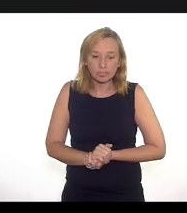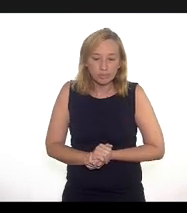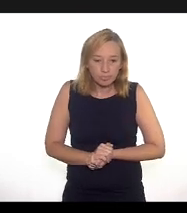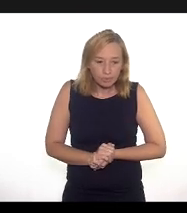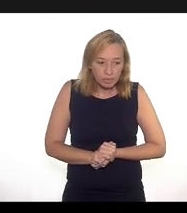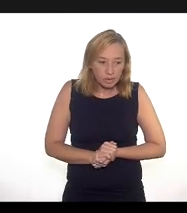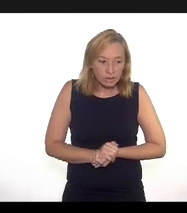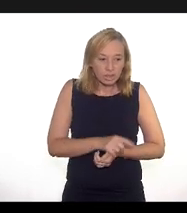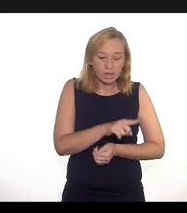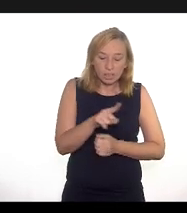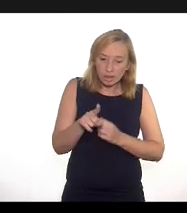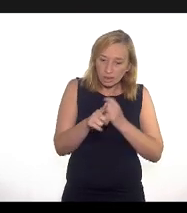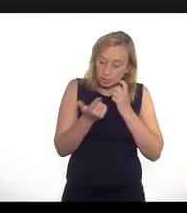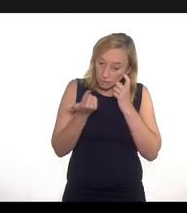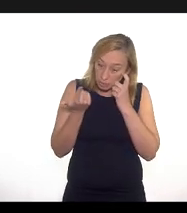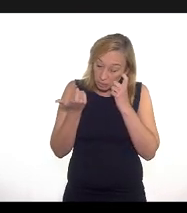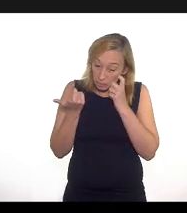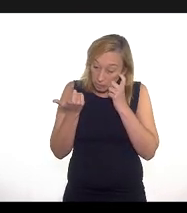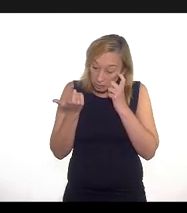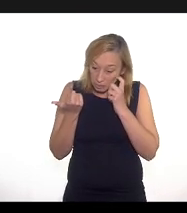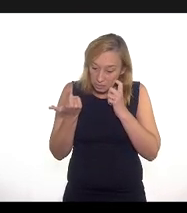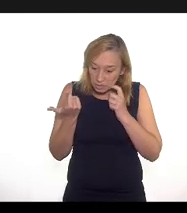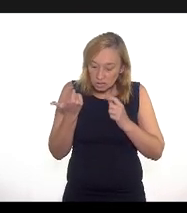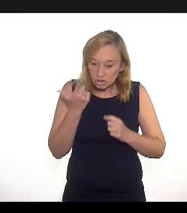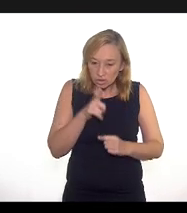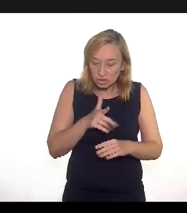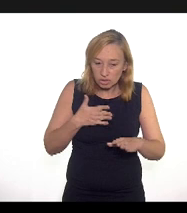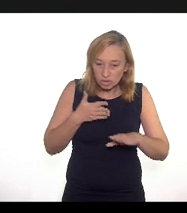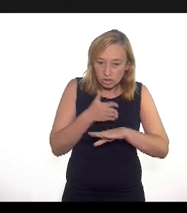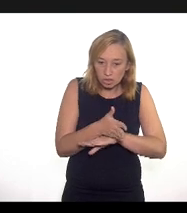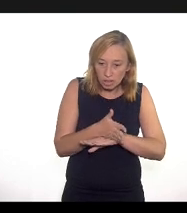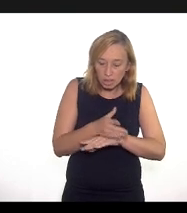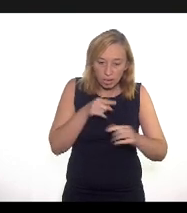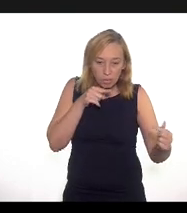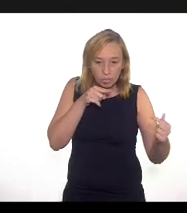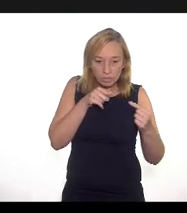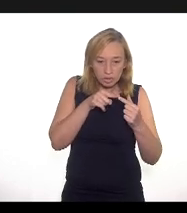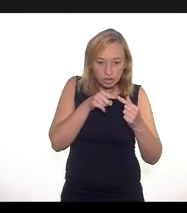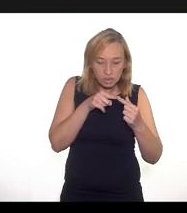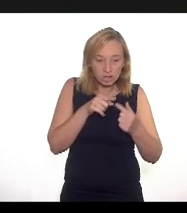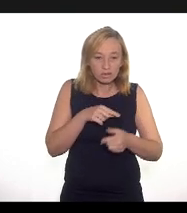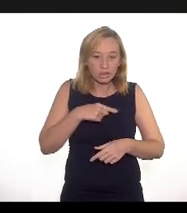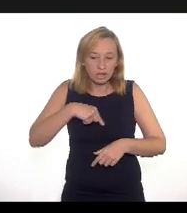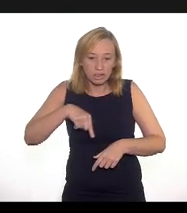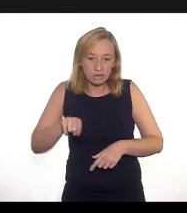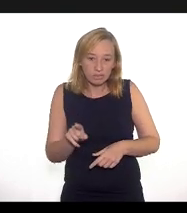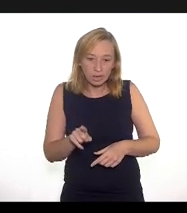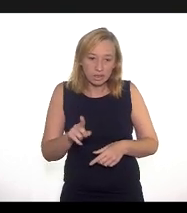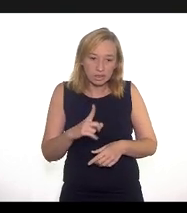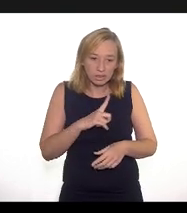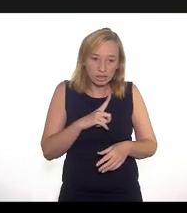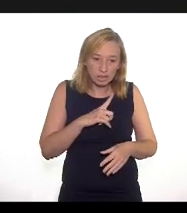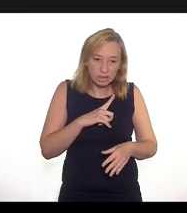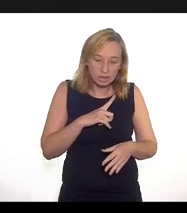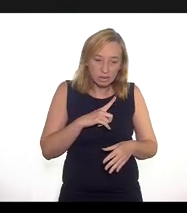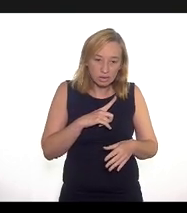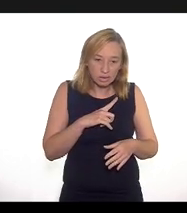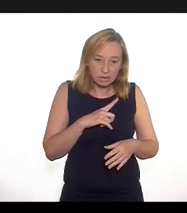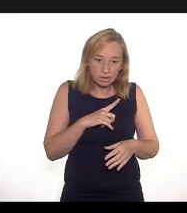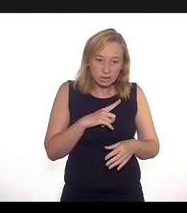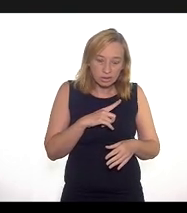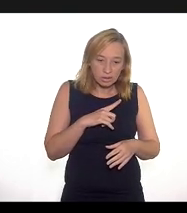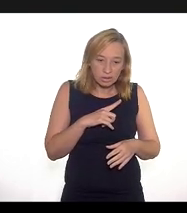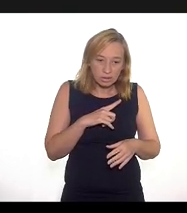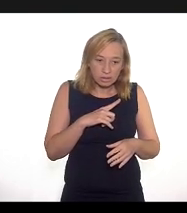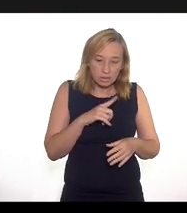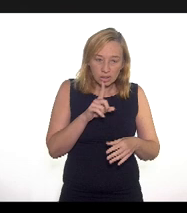Aqueles que conseguirem atingir os objetivos, eles vão tendo a eliminação dessa